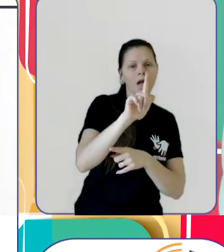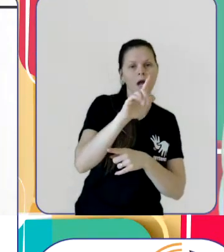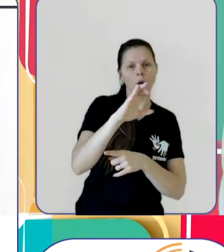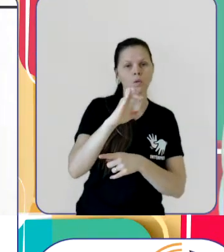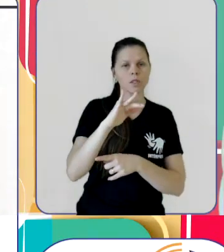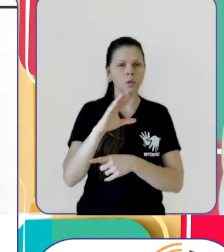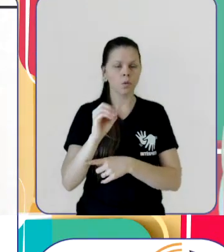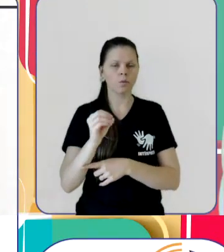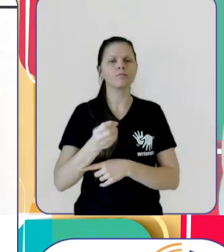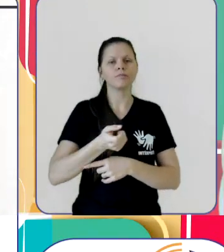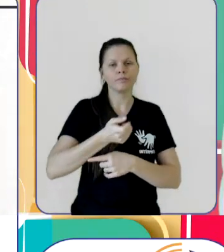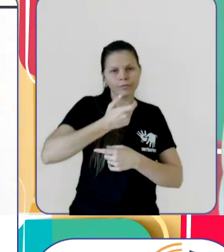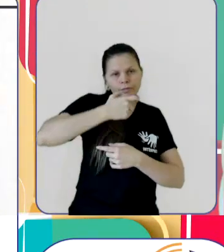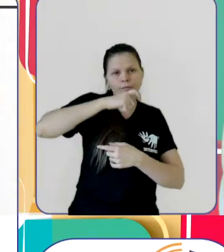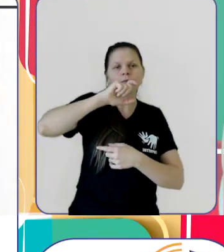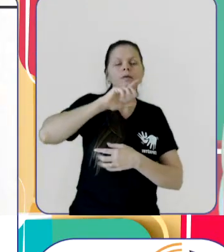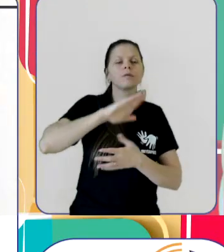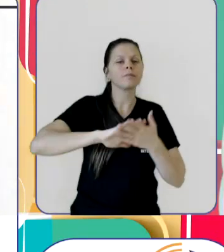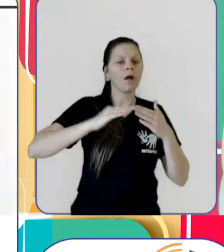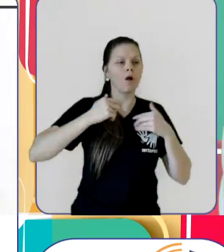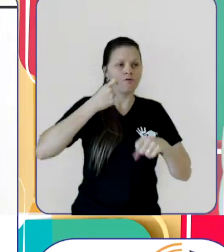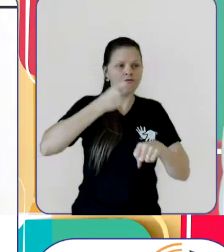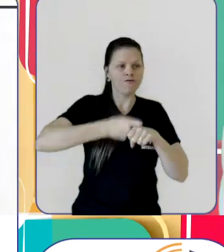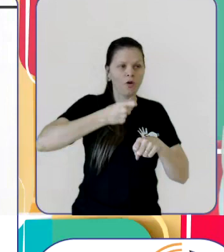os seus ossos.